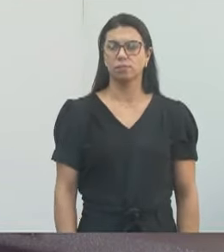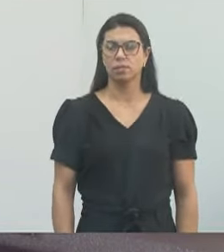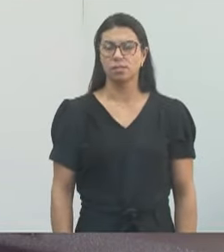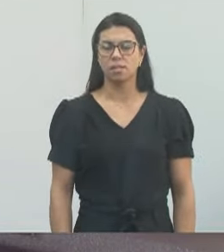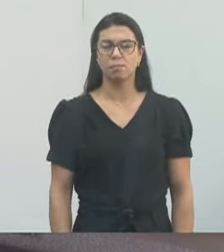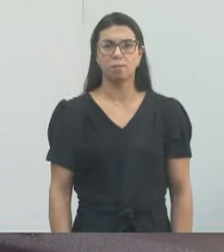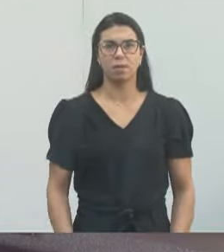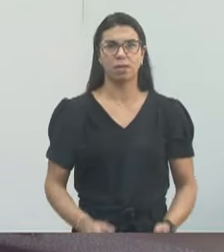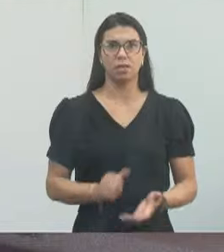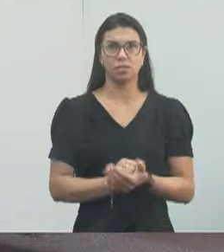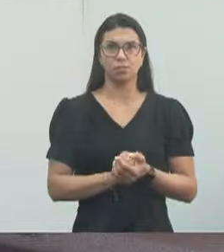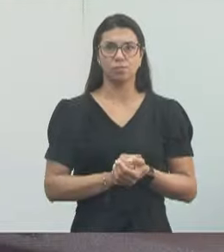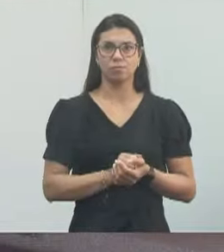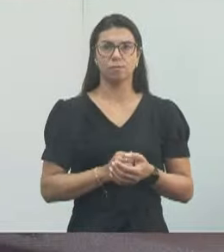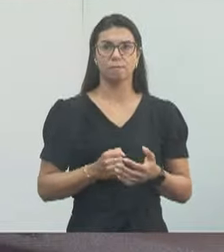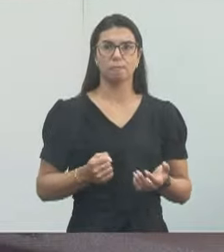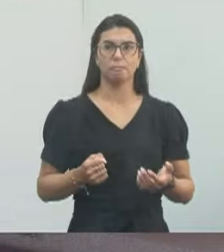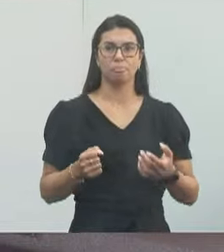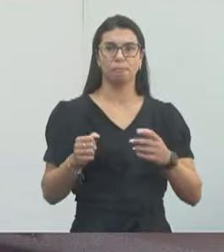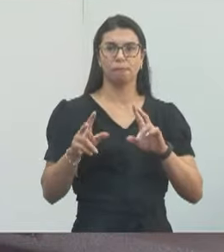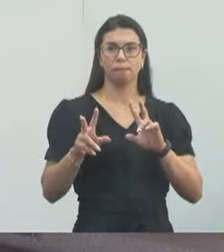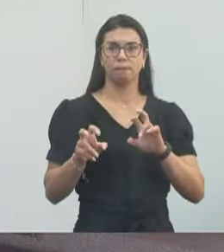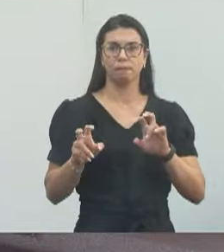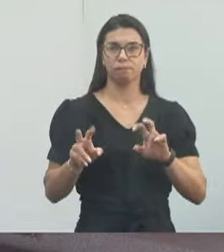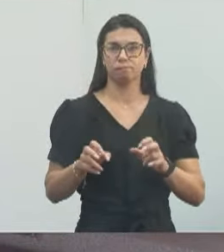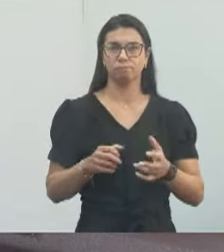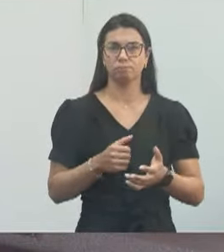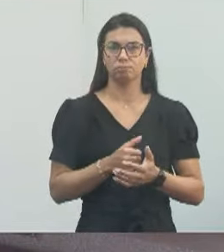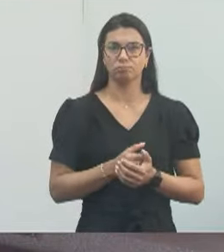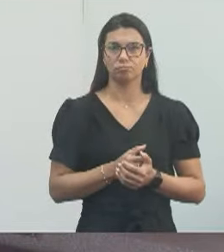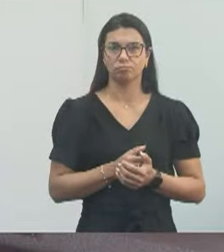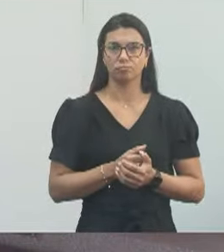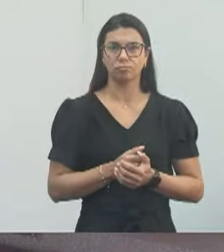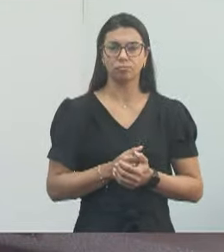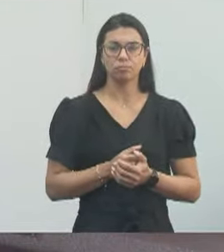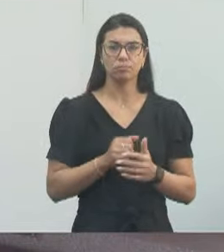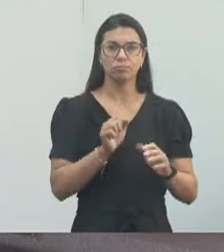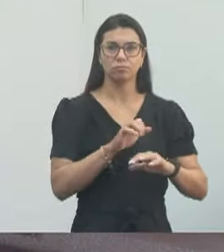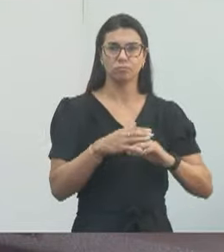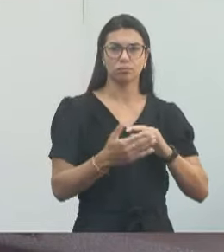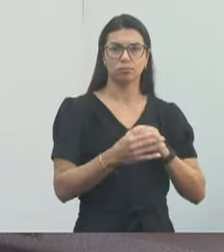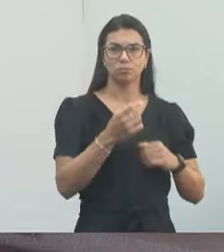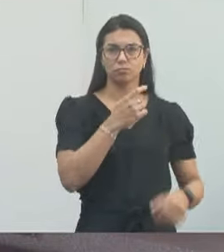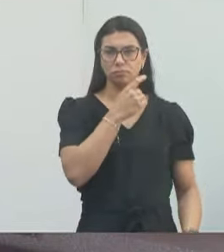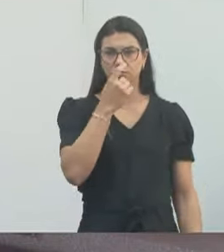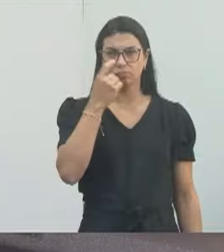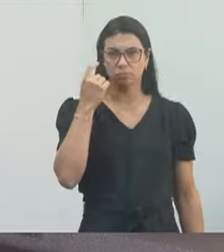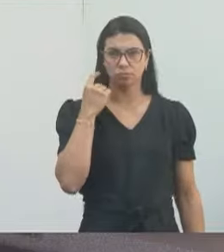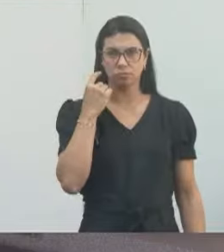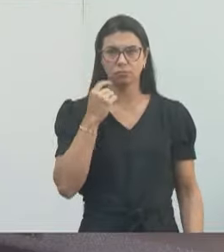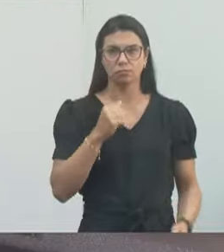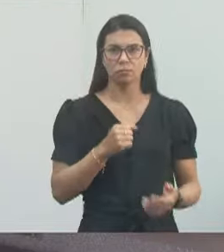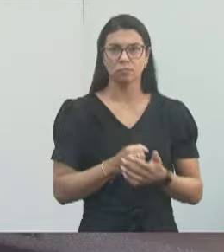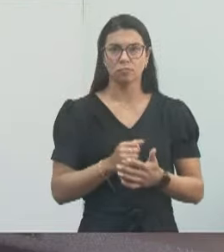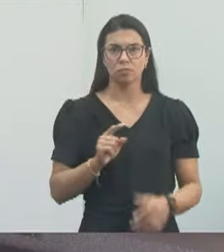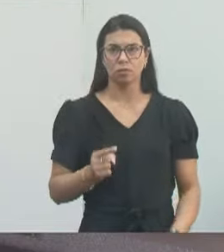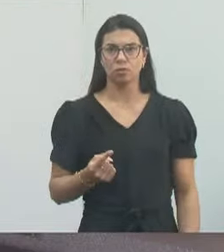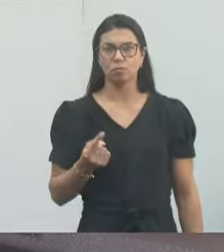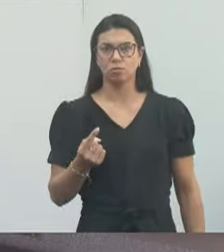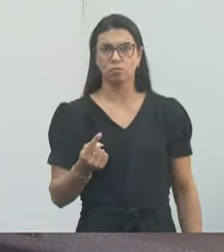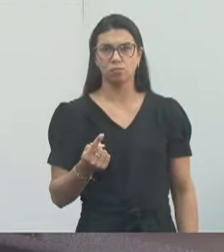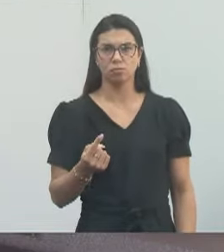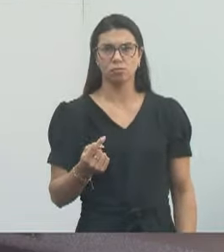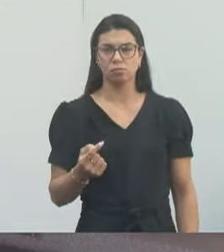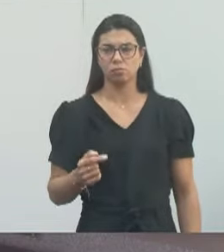ao pedido de informação 69/22 de autoria do vereador Valmir do Parque meia-lua venho prestar as seguintes informações um a